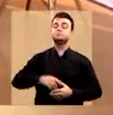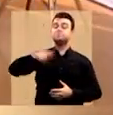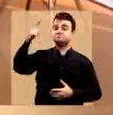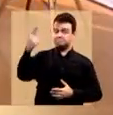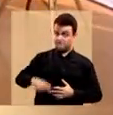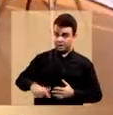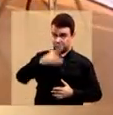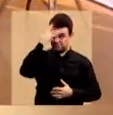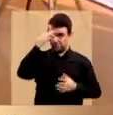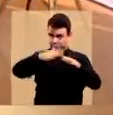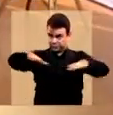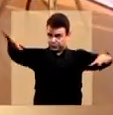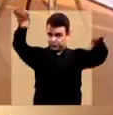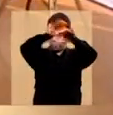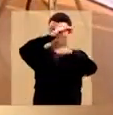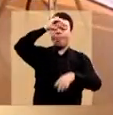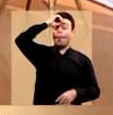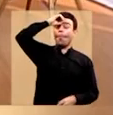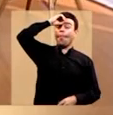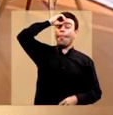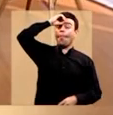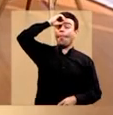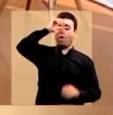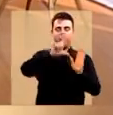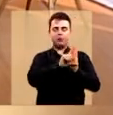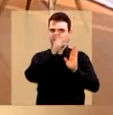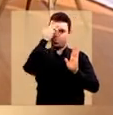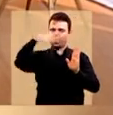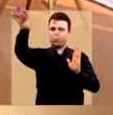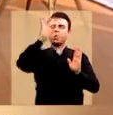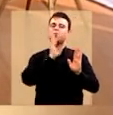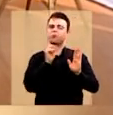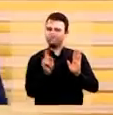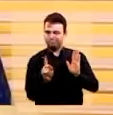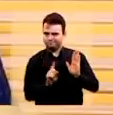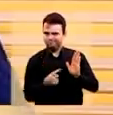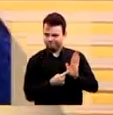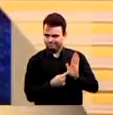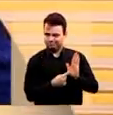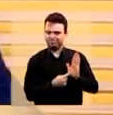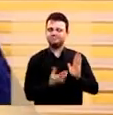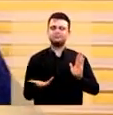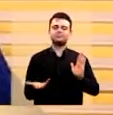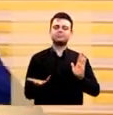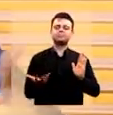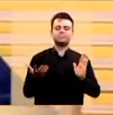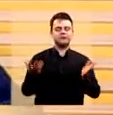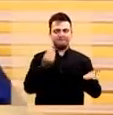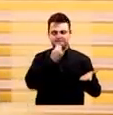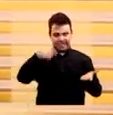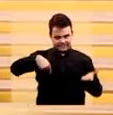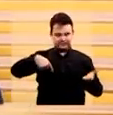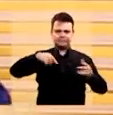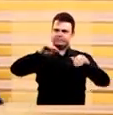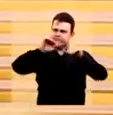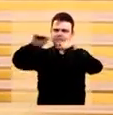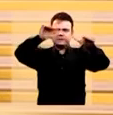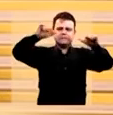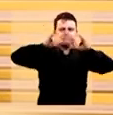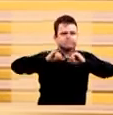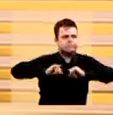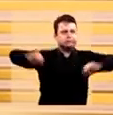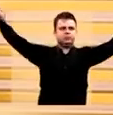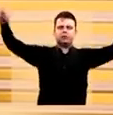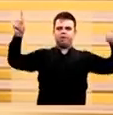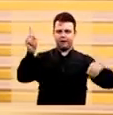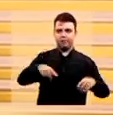da ignorância, às vezes, de não saber que existem essas leis, e a gente quer que esse programa chegue cada vez mais a mais pessoas,